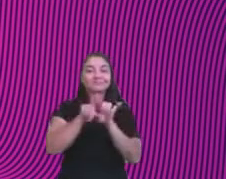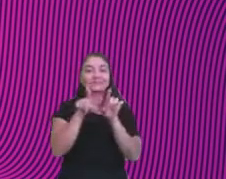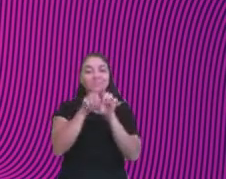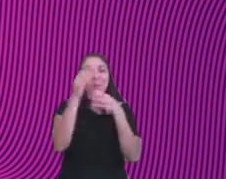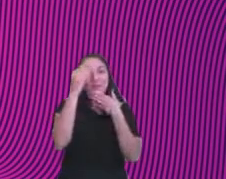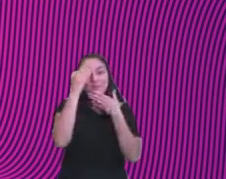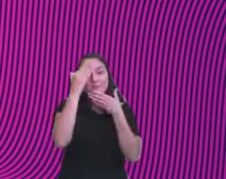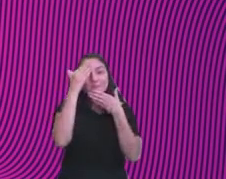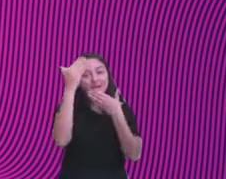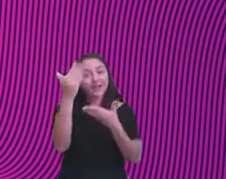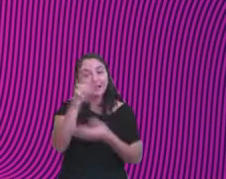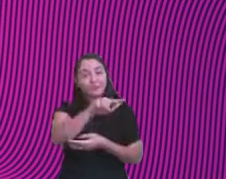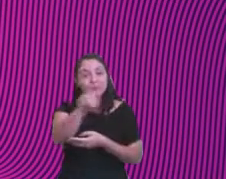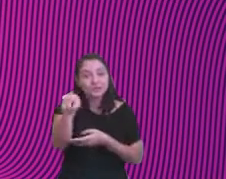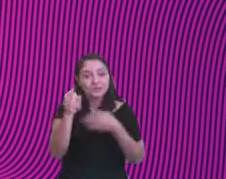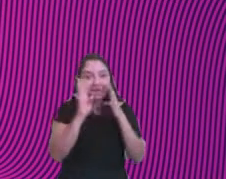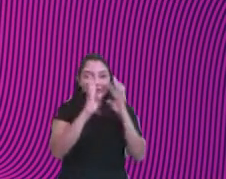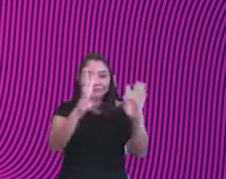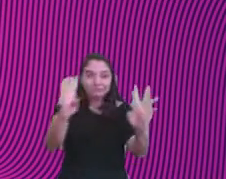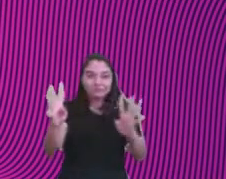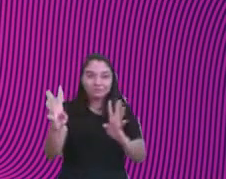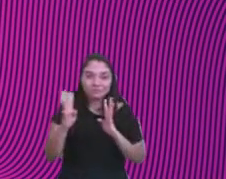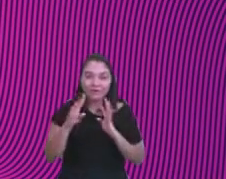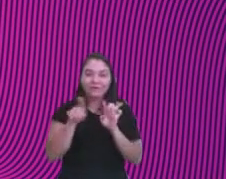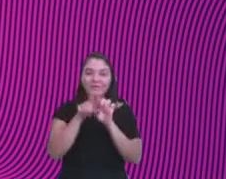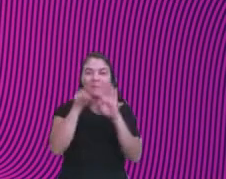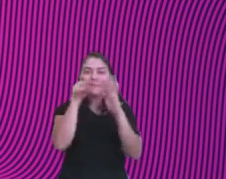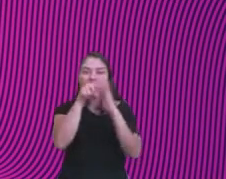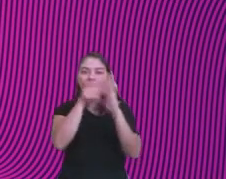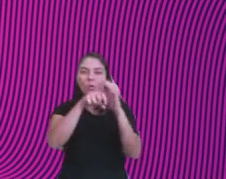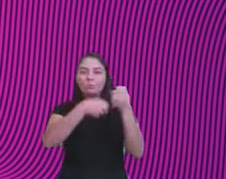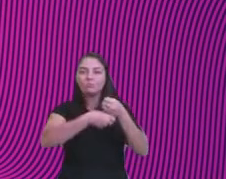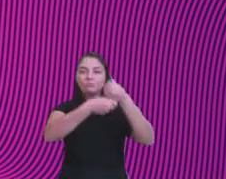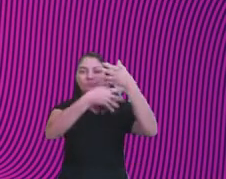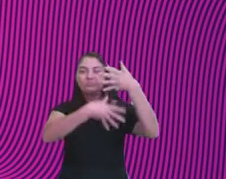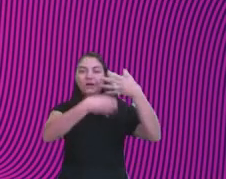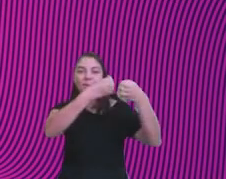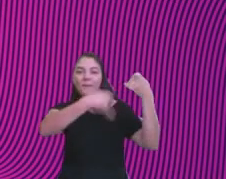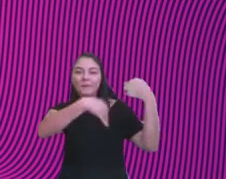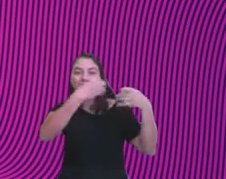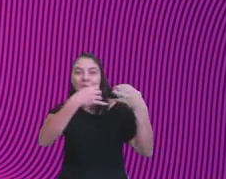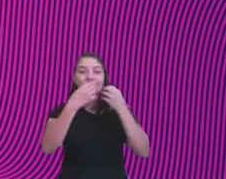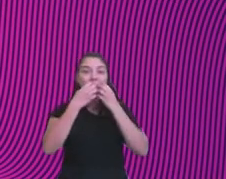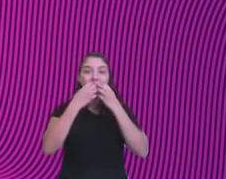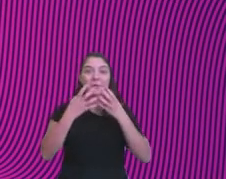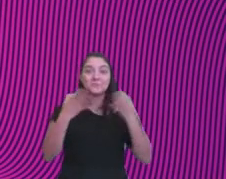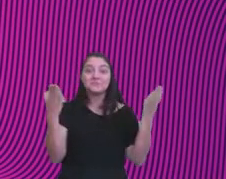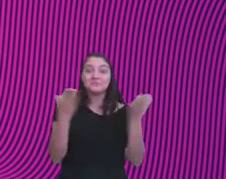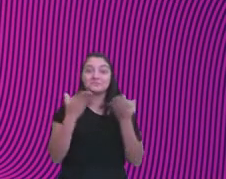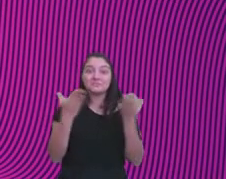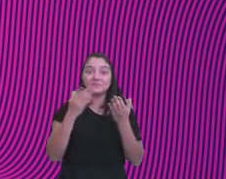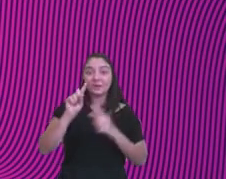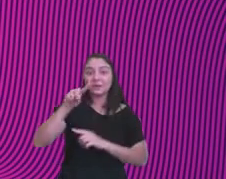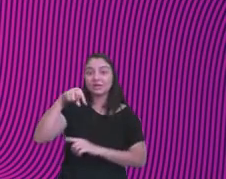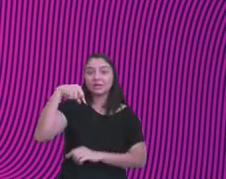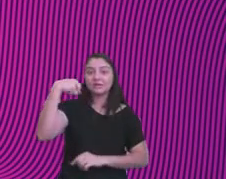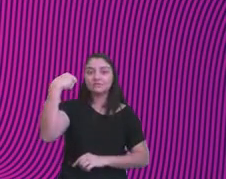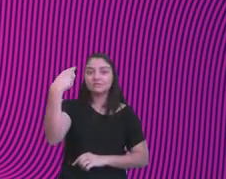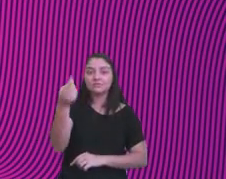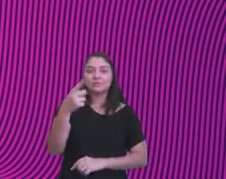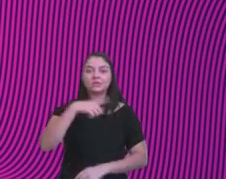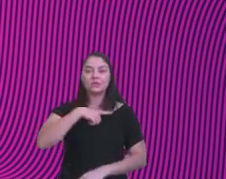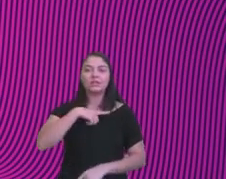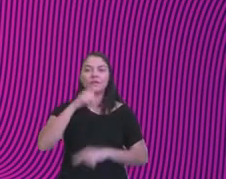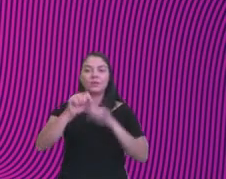esteve junto com a gente, assistindo e participando, tá? Agora, a próxima sessão vai ser uma sessão de